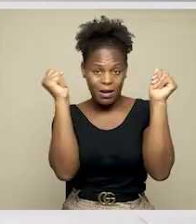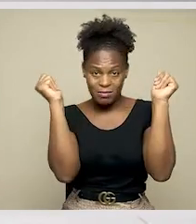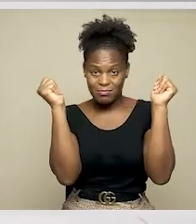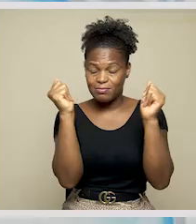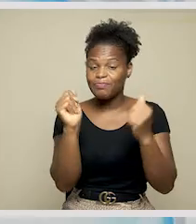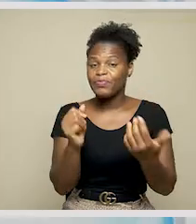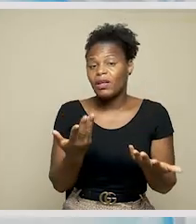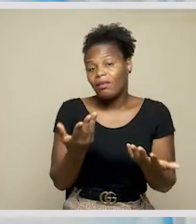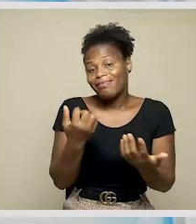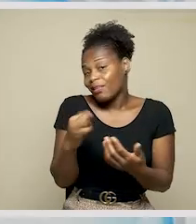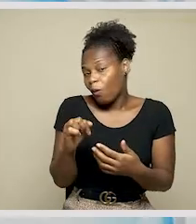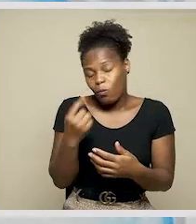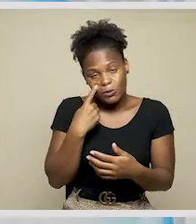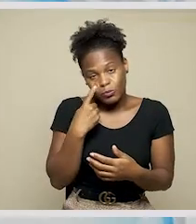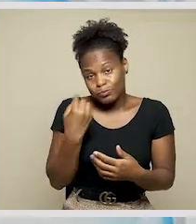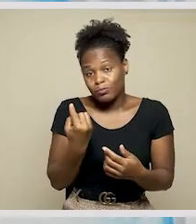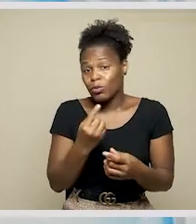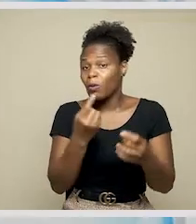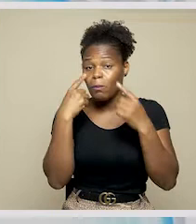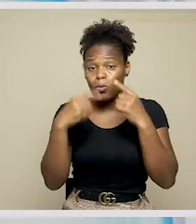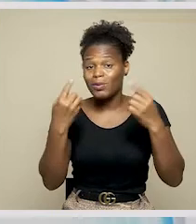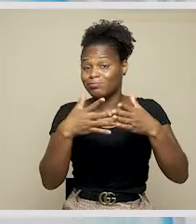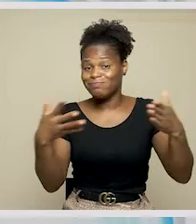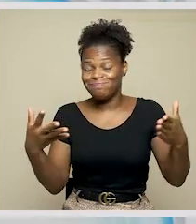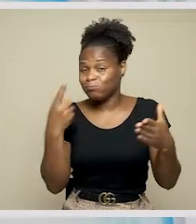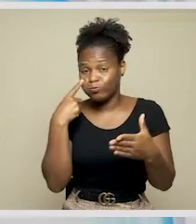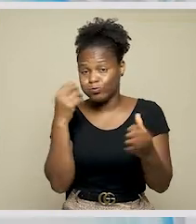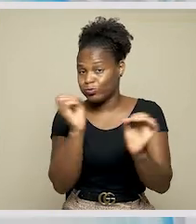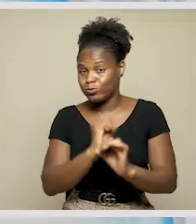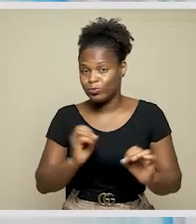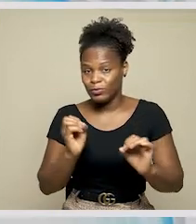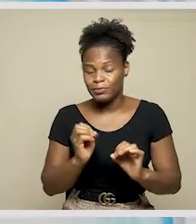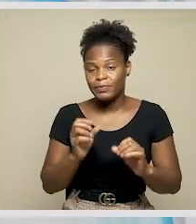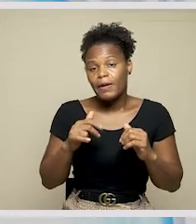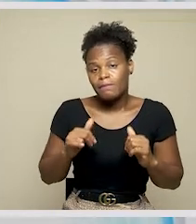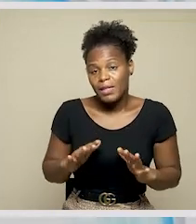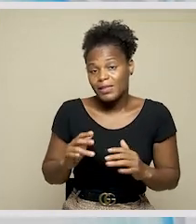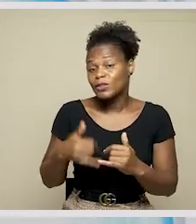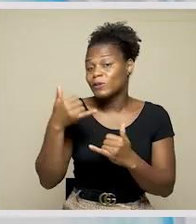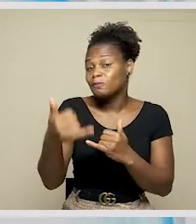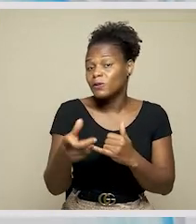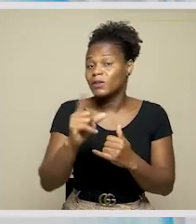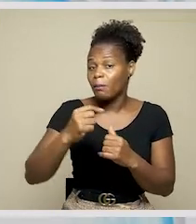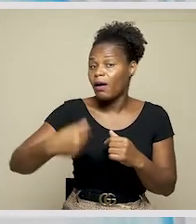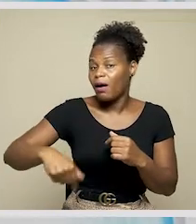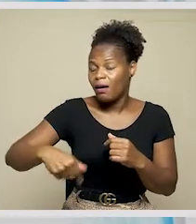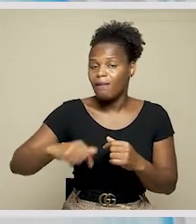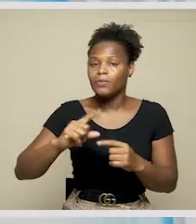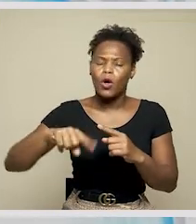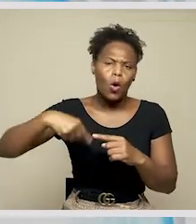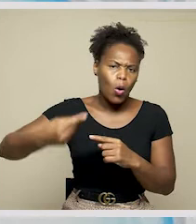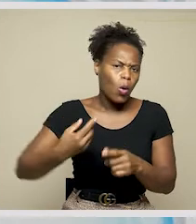certamente por desaparecer e não serem conhecidos do grande público. Mas depois houve também